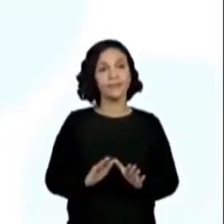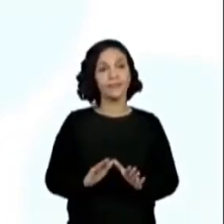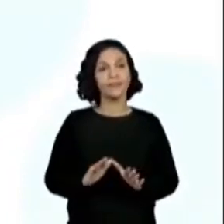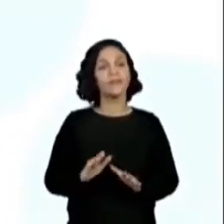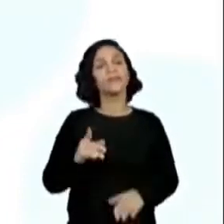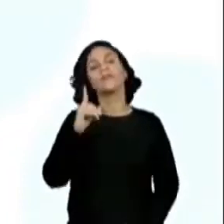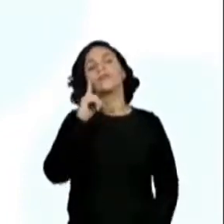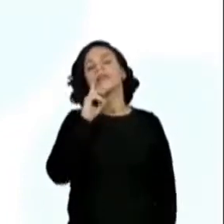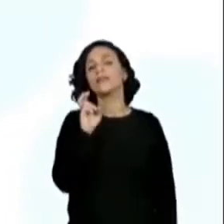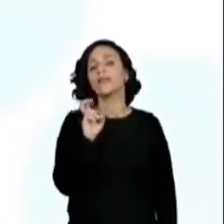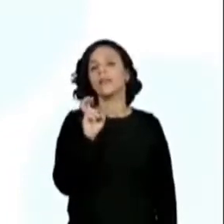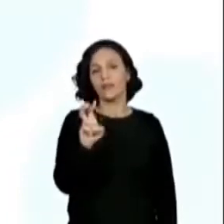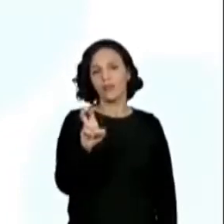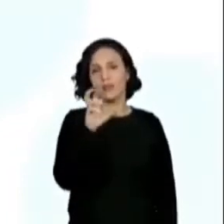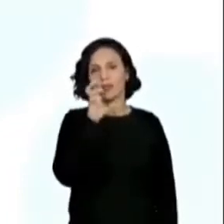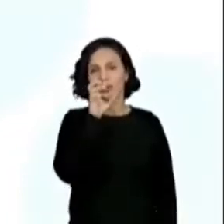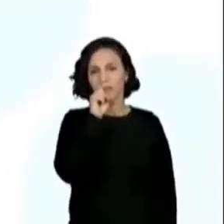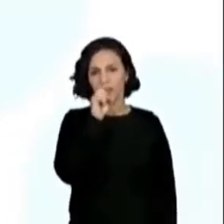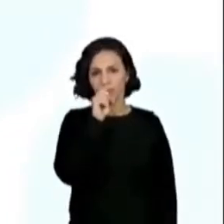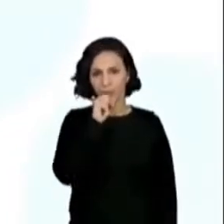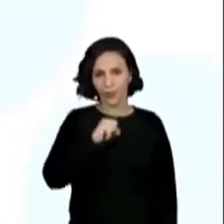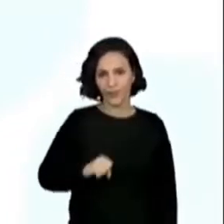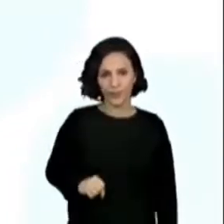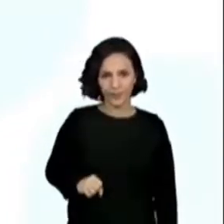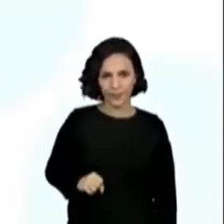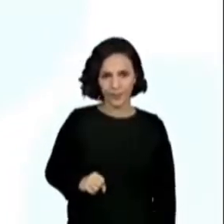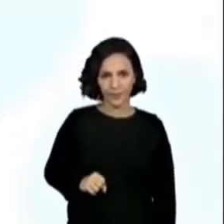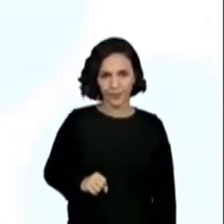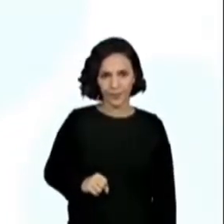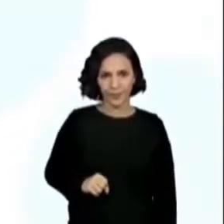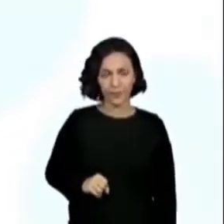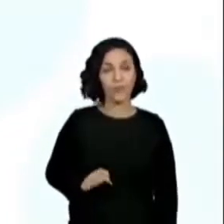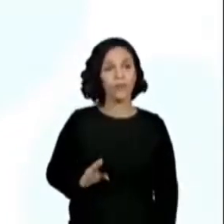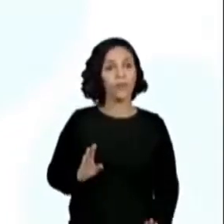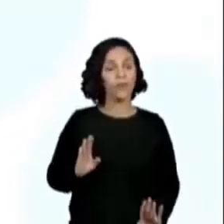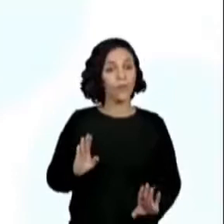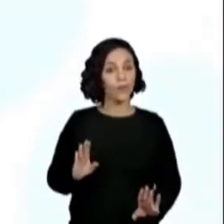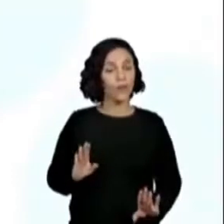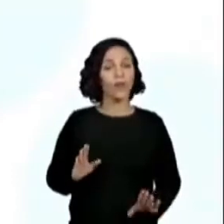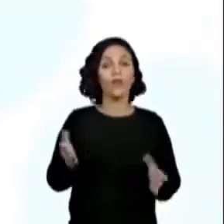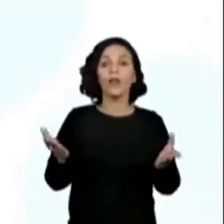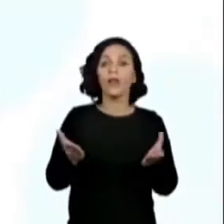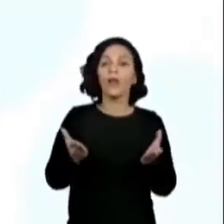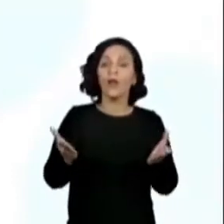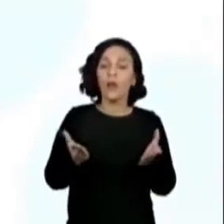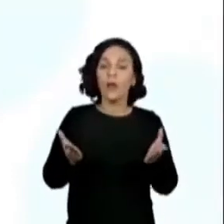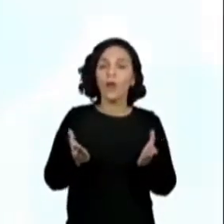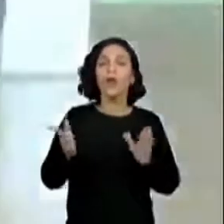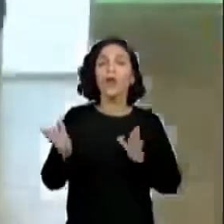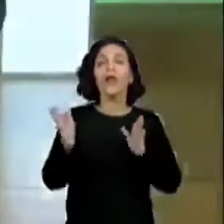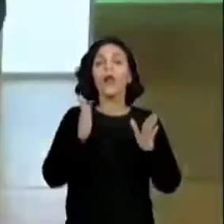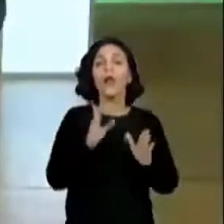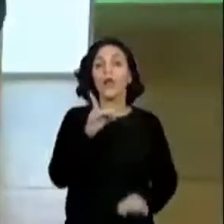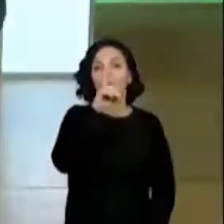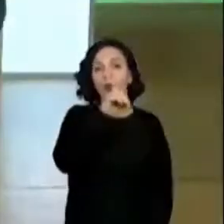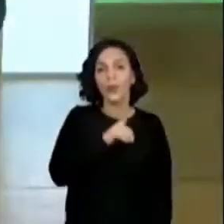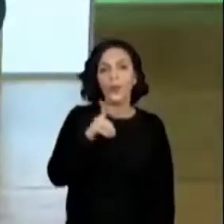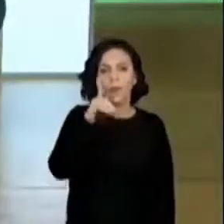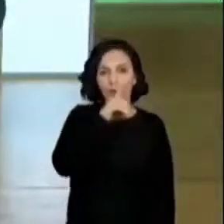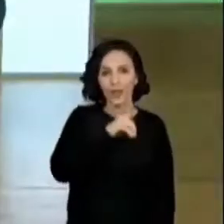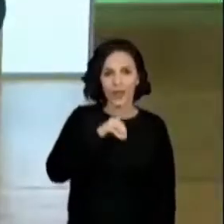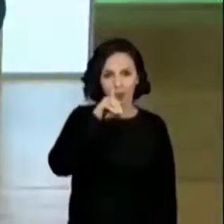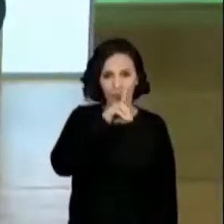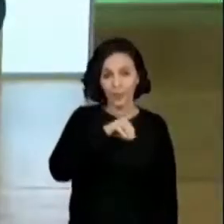quantos? Cinco. Cinco sábados. E agora a gente tem lá os